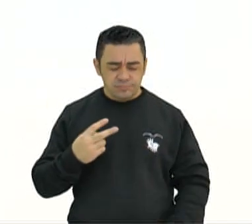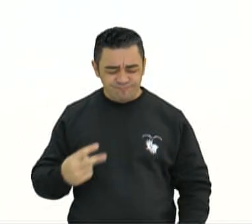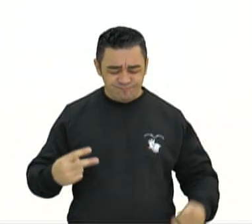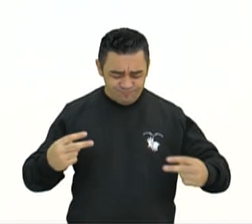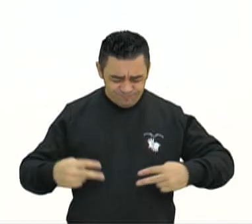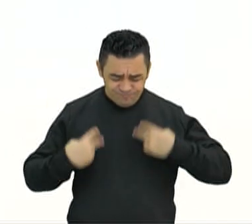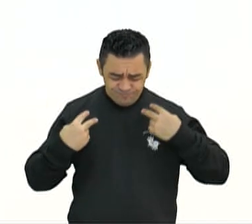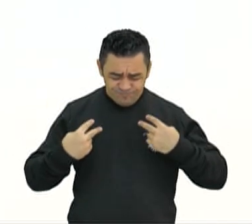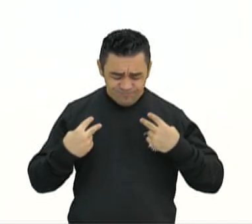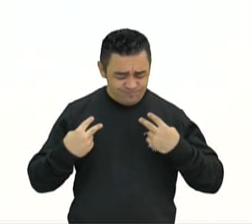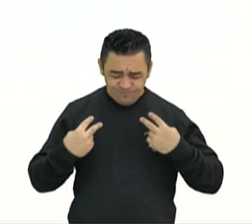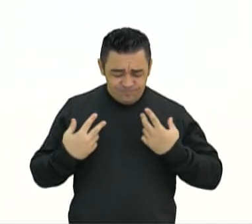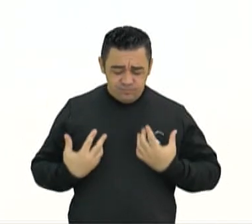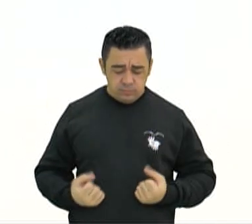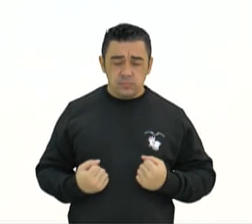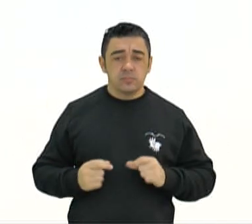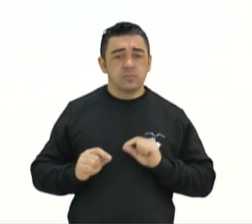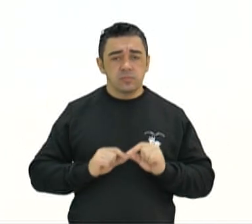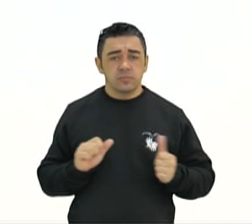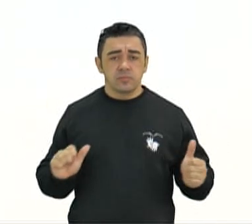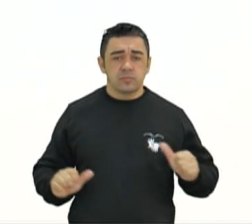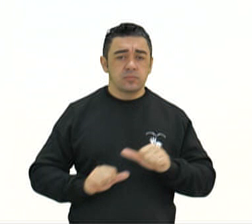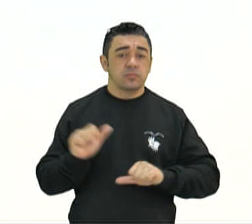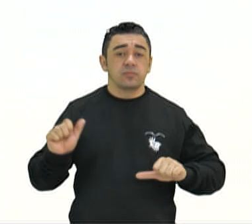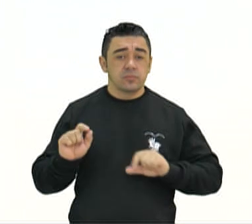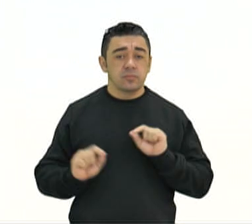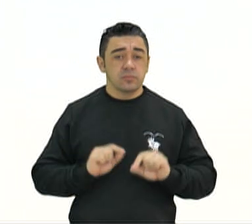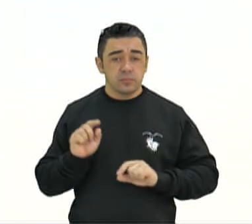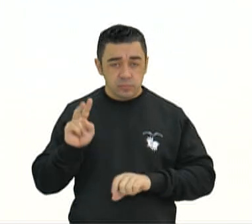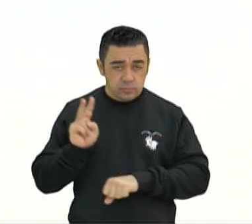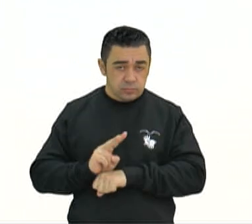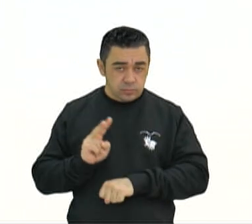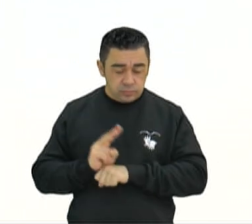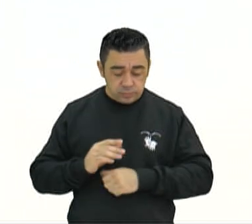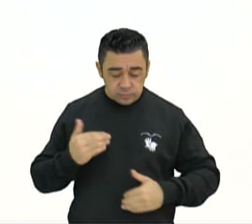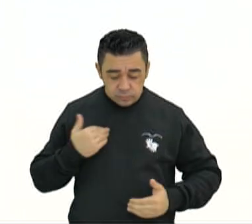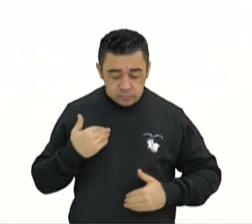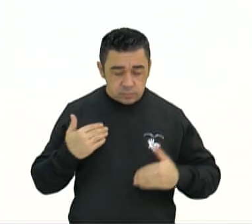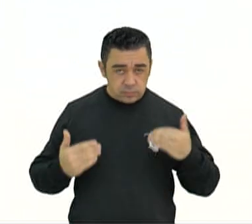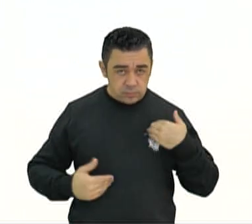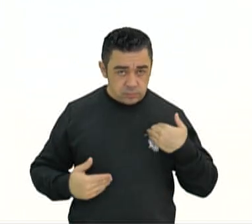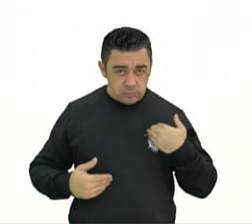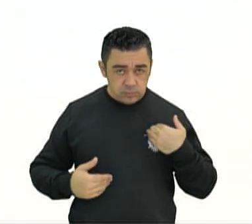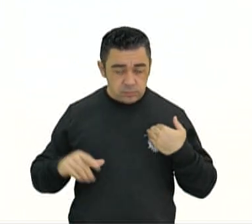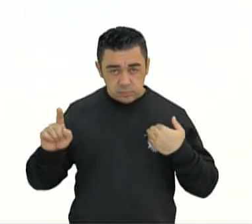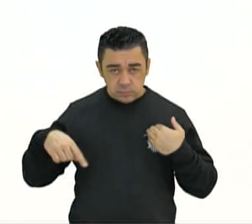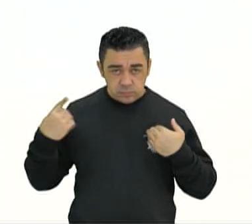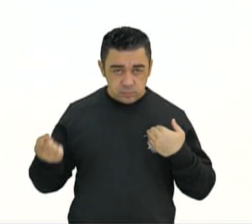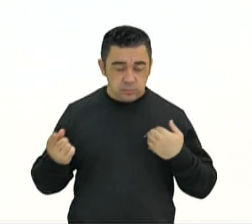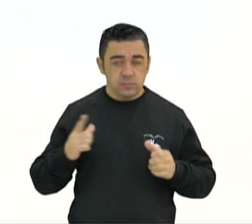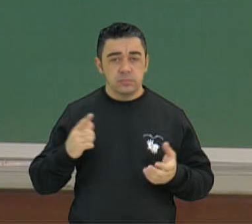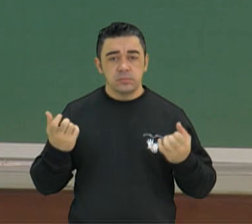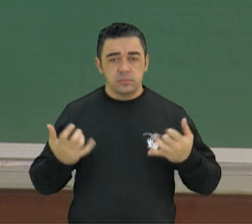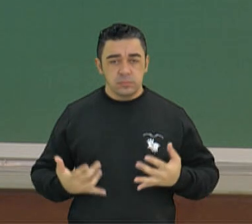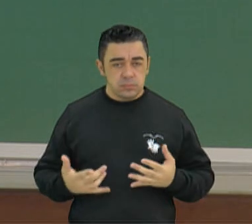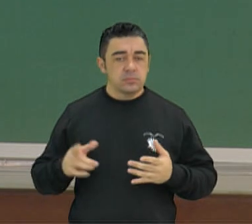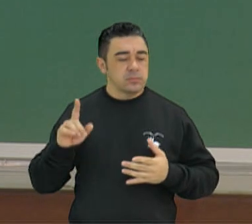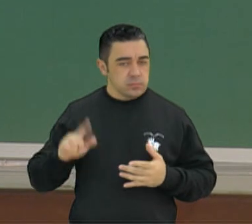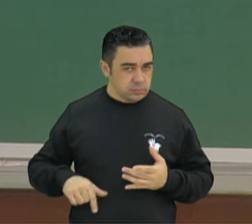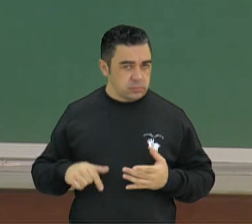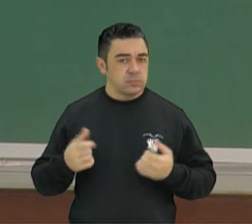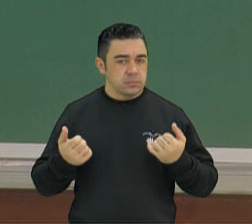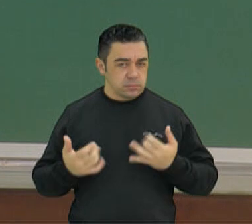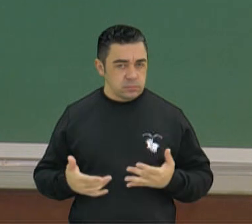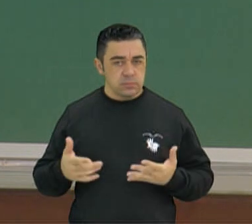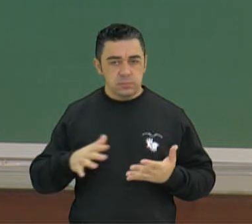insatisfação que converge para o que se acredita ser um cuidado com o corpo. Uma outra citação que vai tratar disso que nós